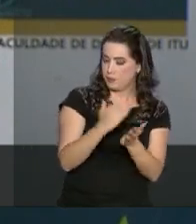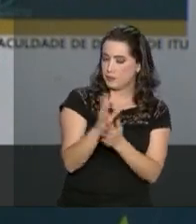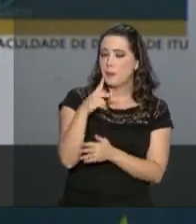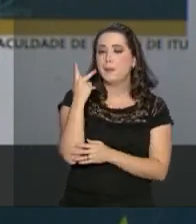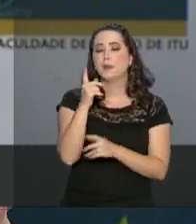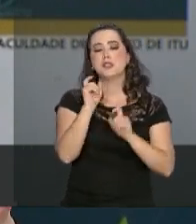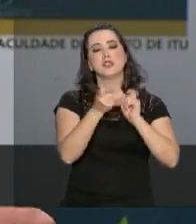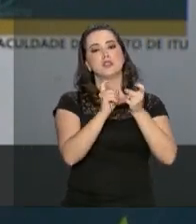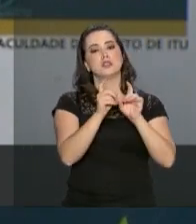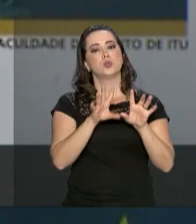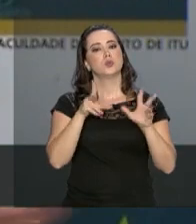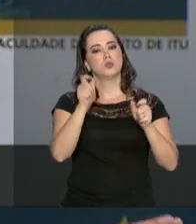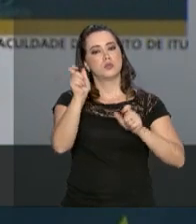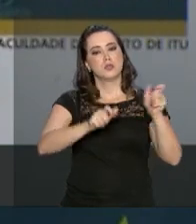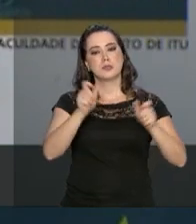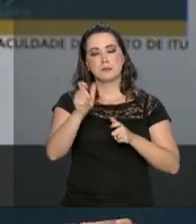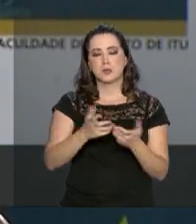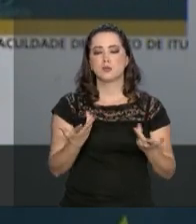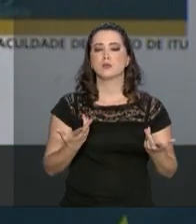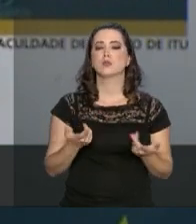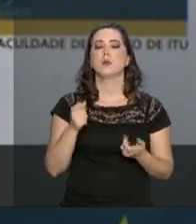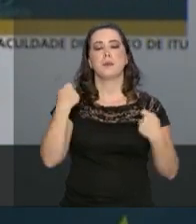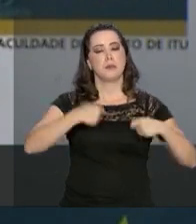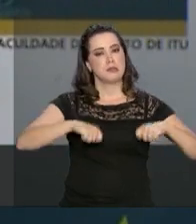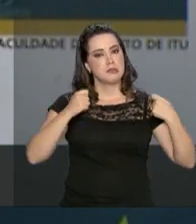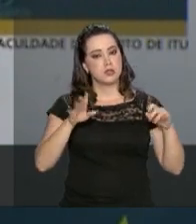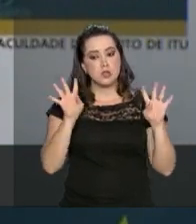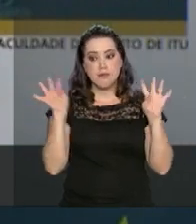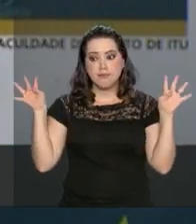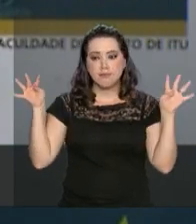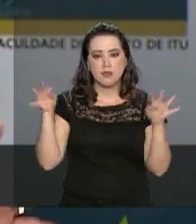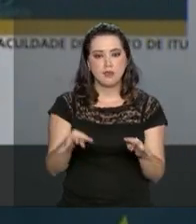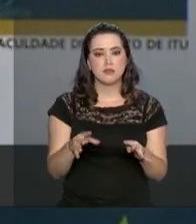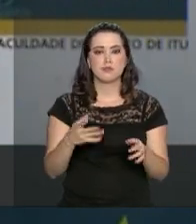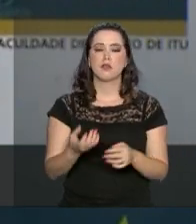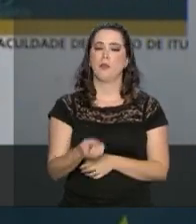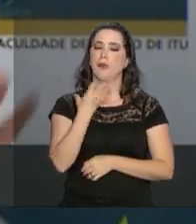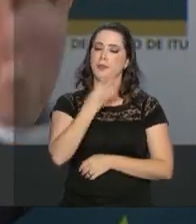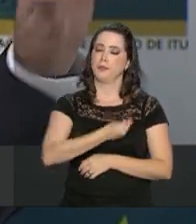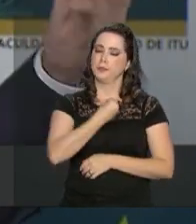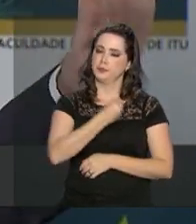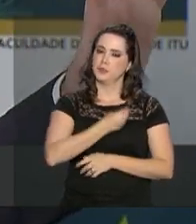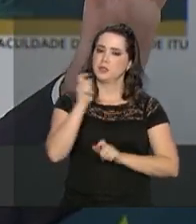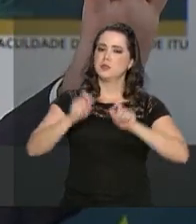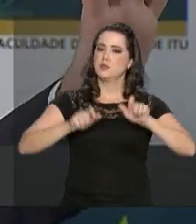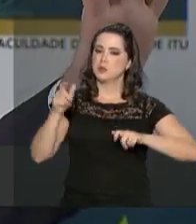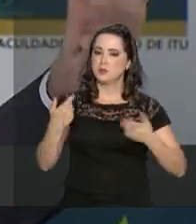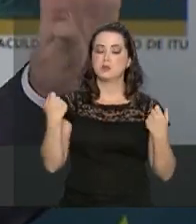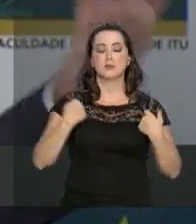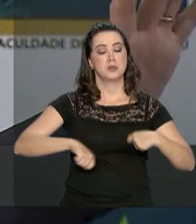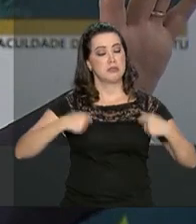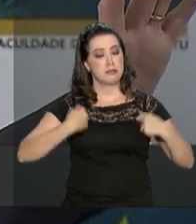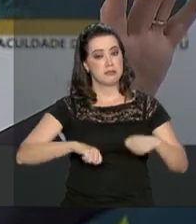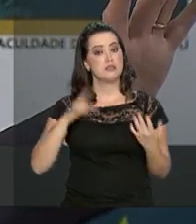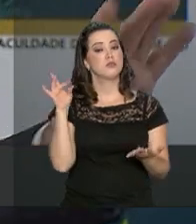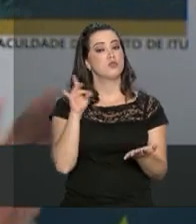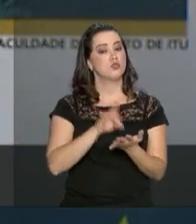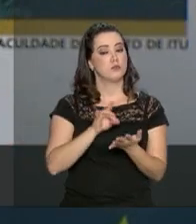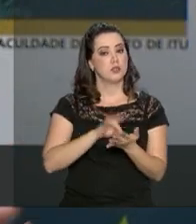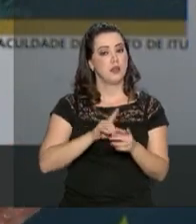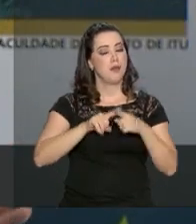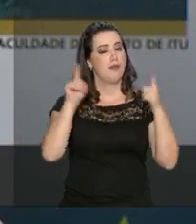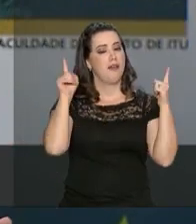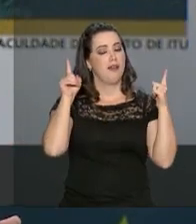político-administrativo, todos, sem exceção, devem voltar seus olhos para o bem comum do povo. Esta deve ser a realidade.